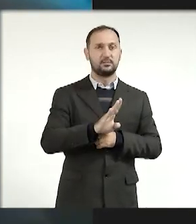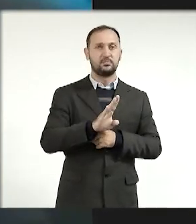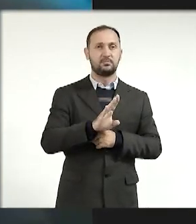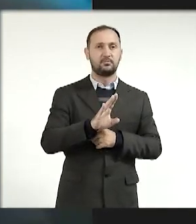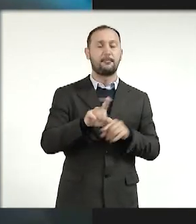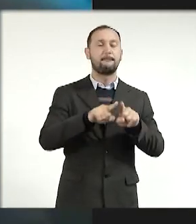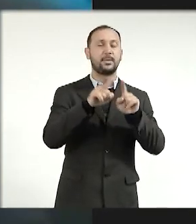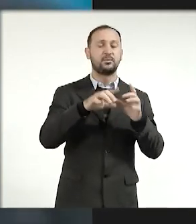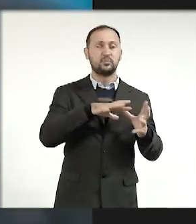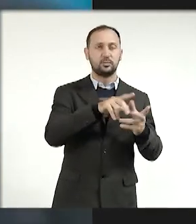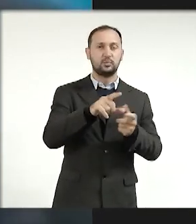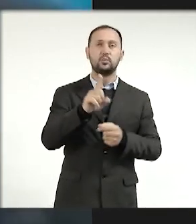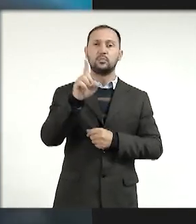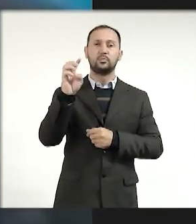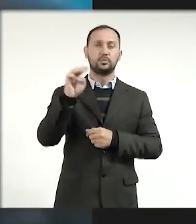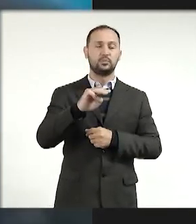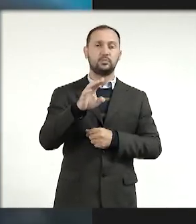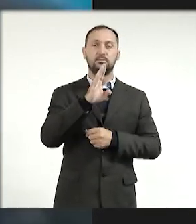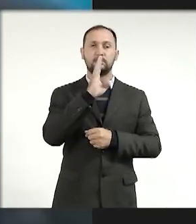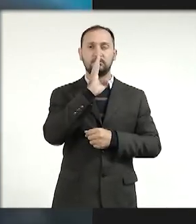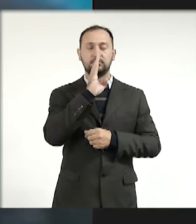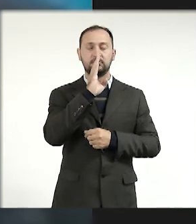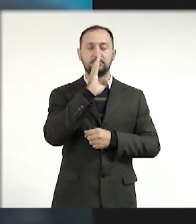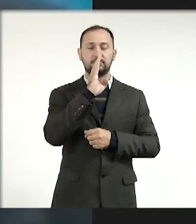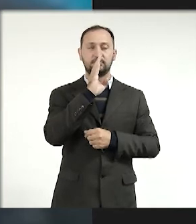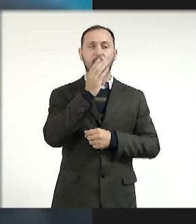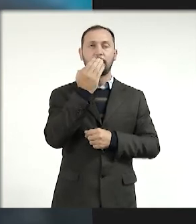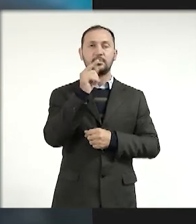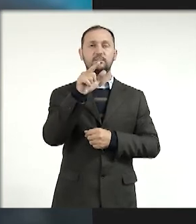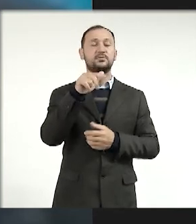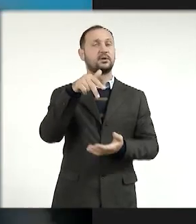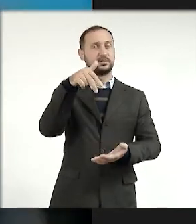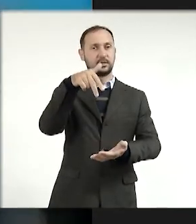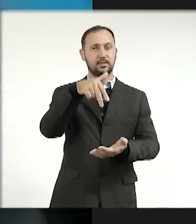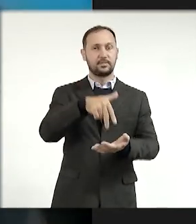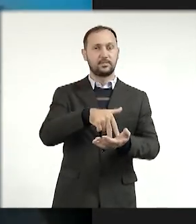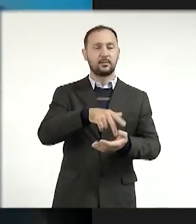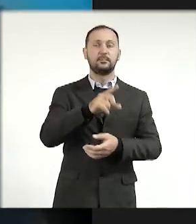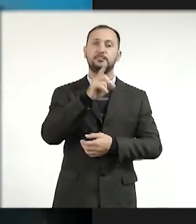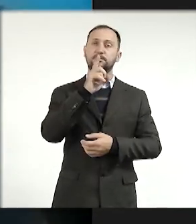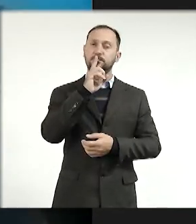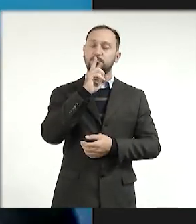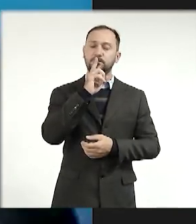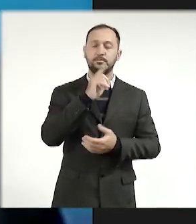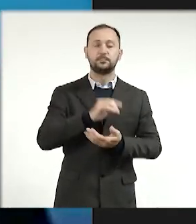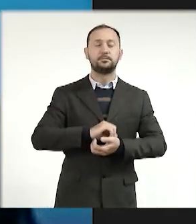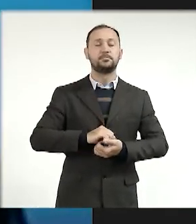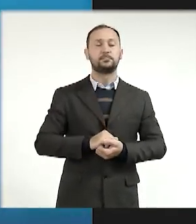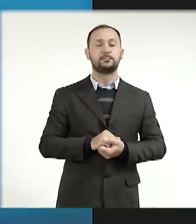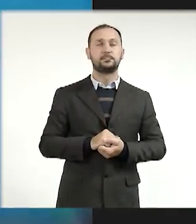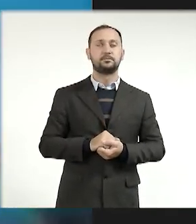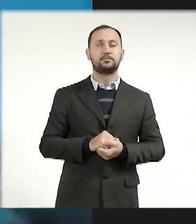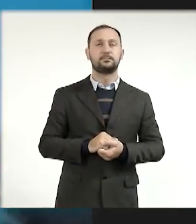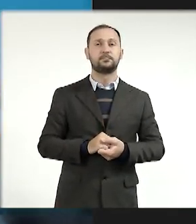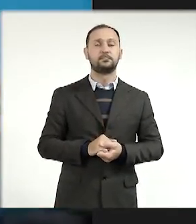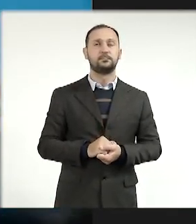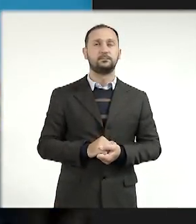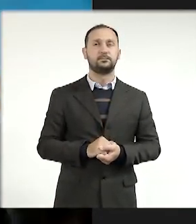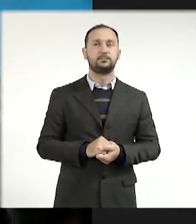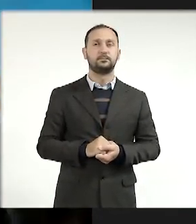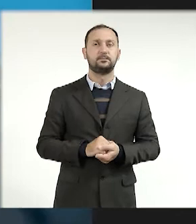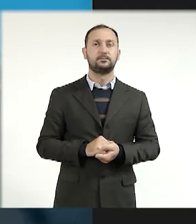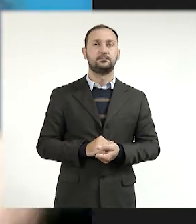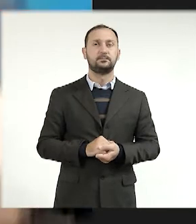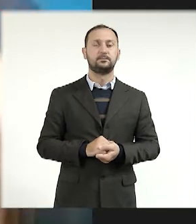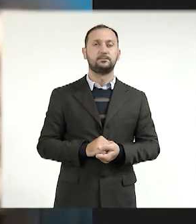só o Brasil, mas o mundo inteiro. 1 minuto de silêncio, eu pediria que todos ficassem em pé e fizéssemos 1 minuto de silêncio a partir desse